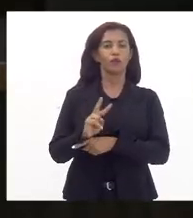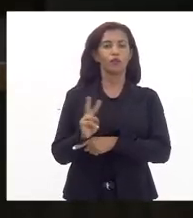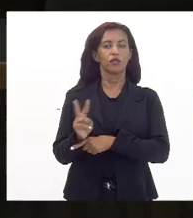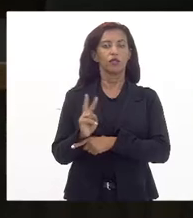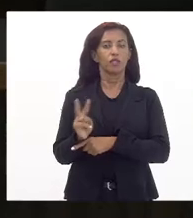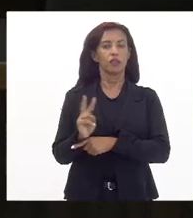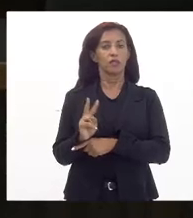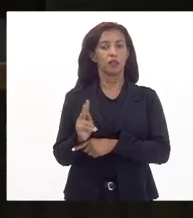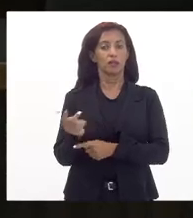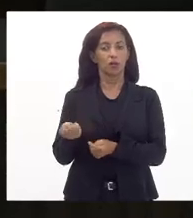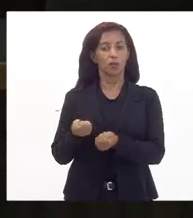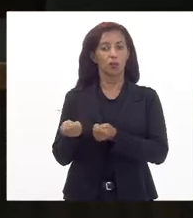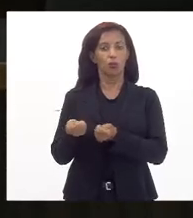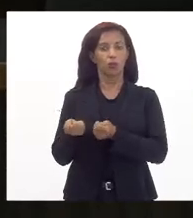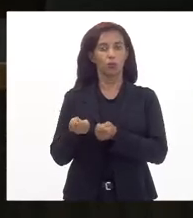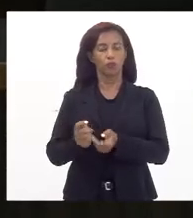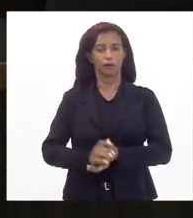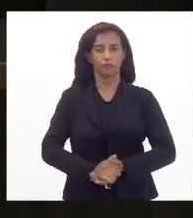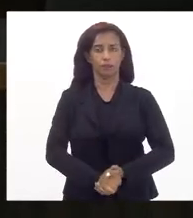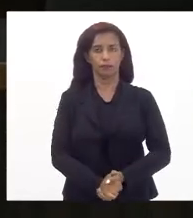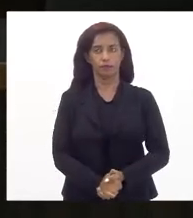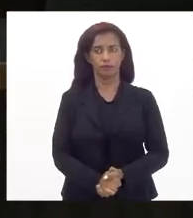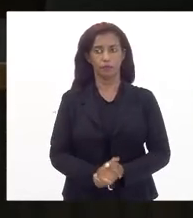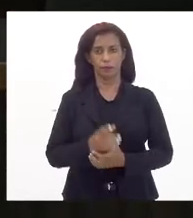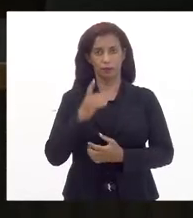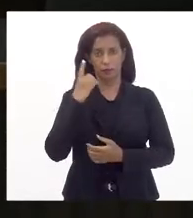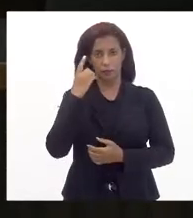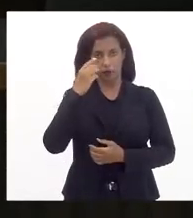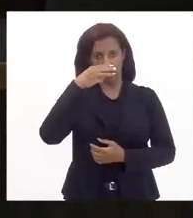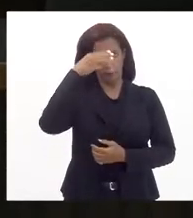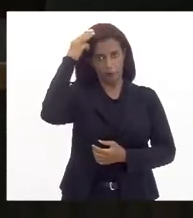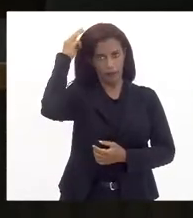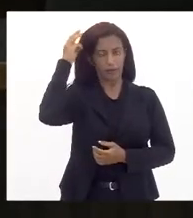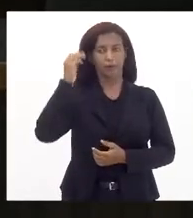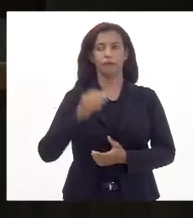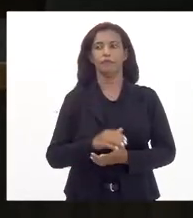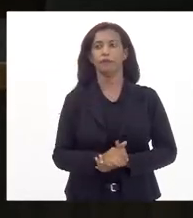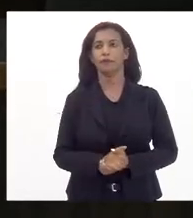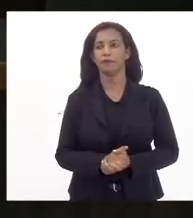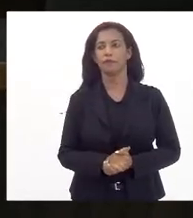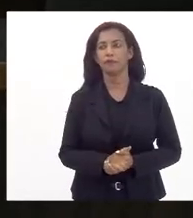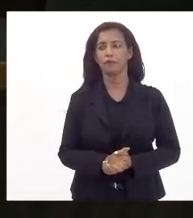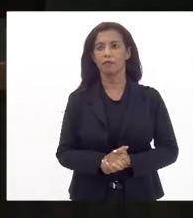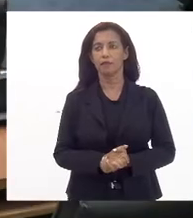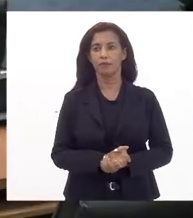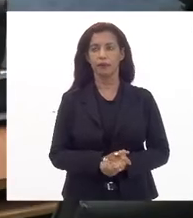financeira e controle Deputado Márcio Pacheco